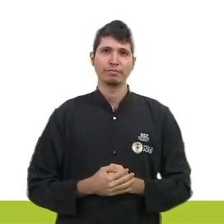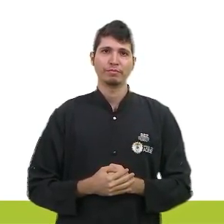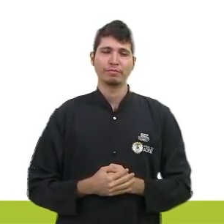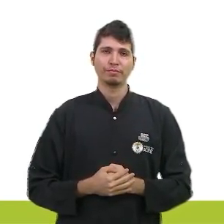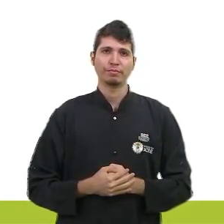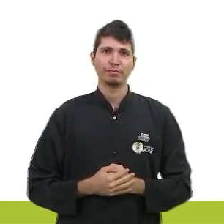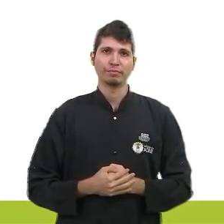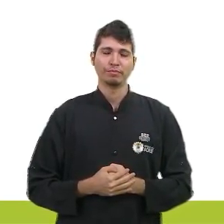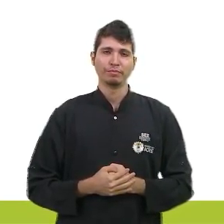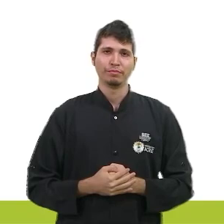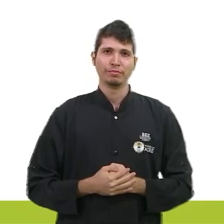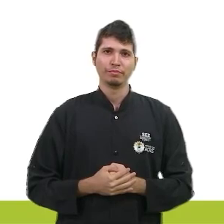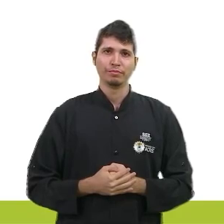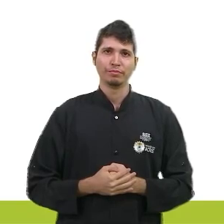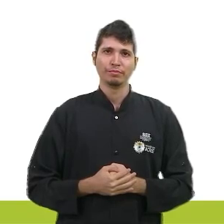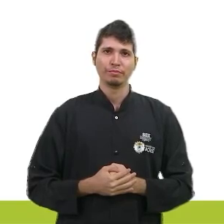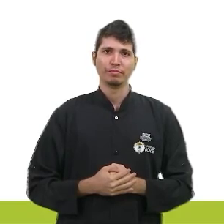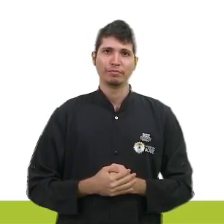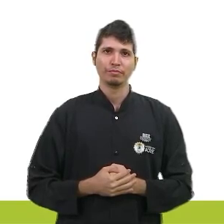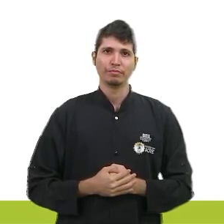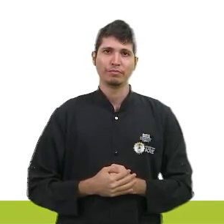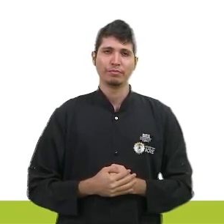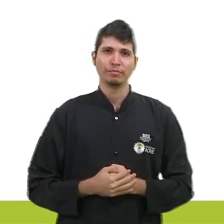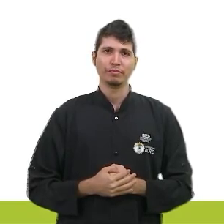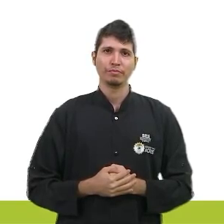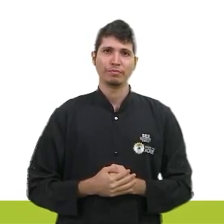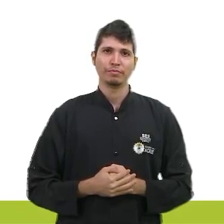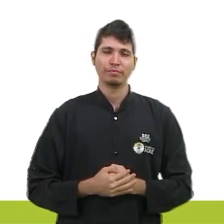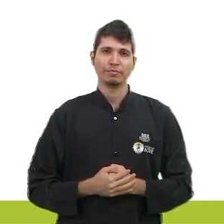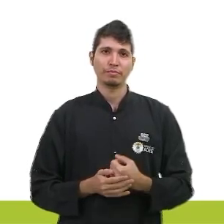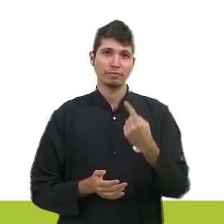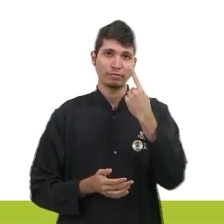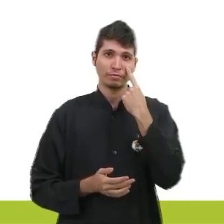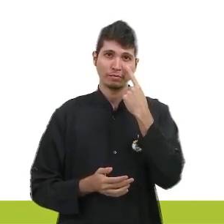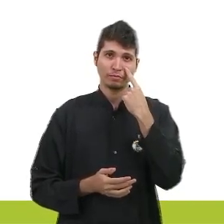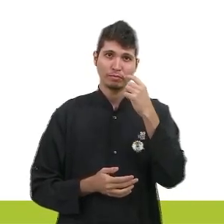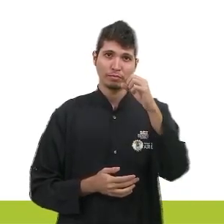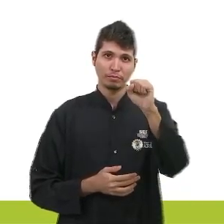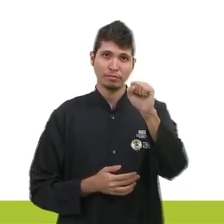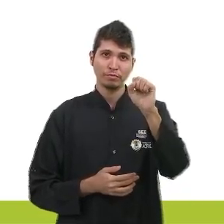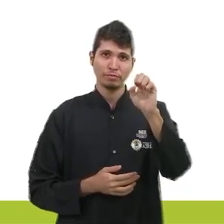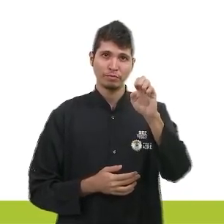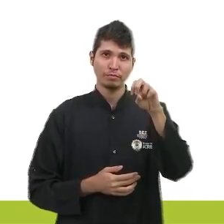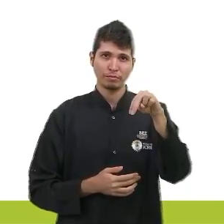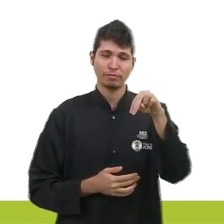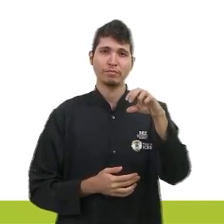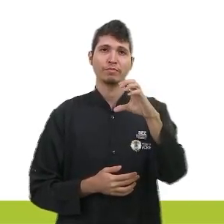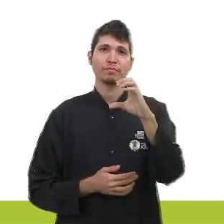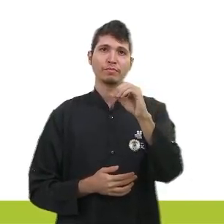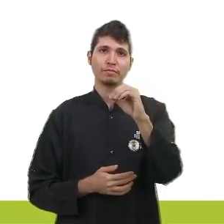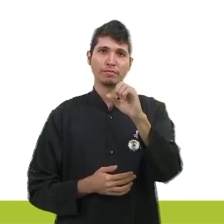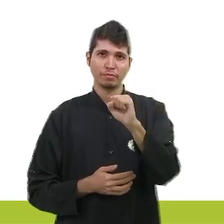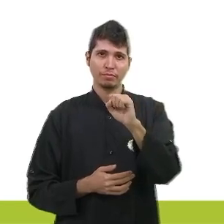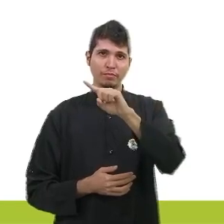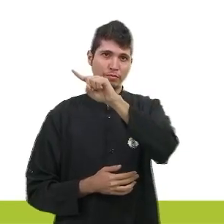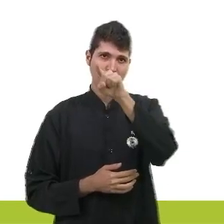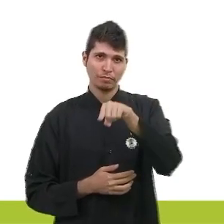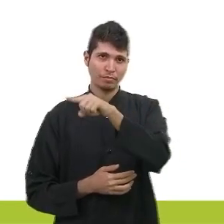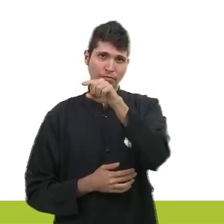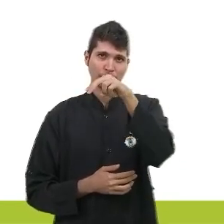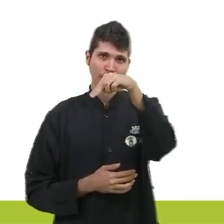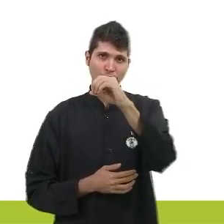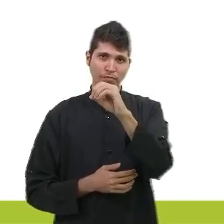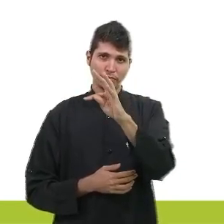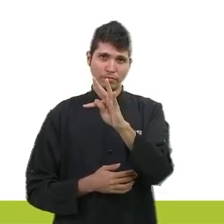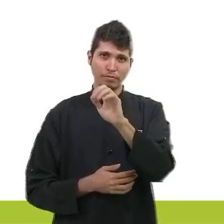podemos acessar os seno, cosseno e tangente desses arcos notáveis. Eu coloquei aqui um pouco